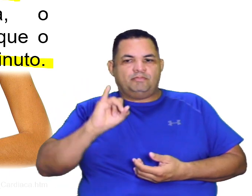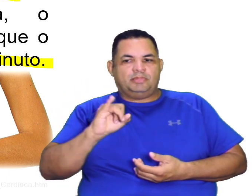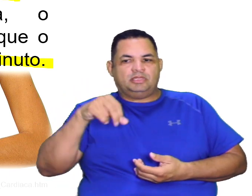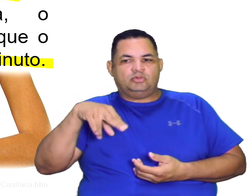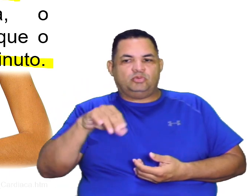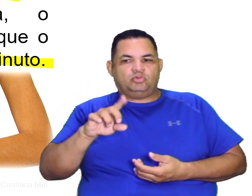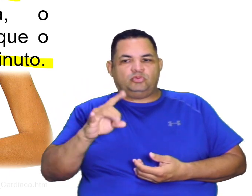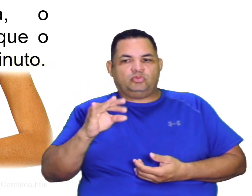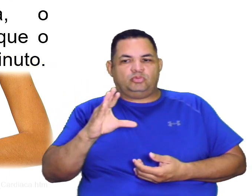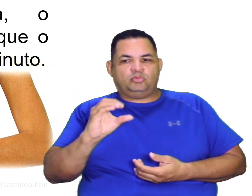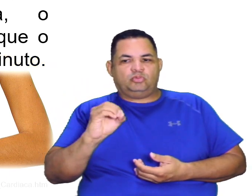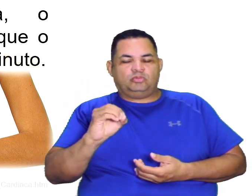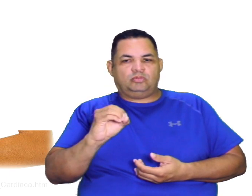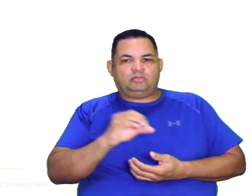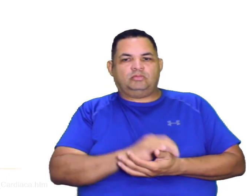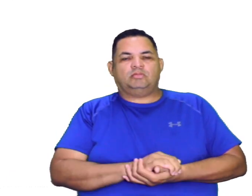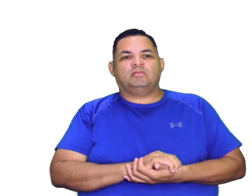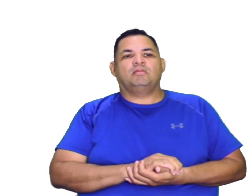Perfeito.